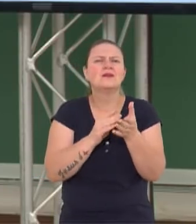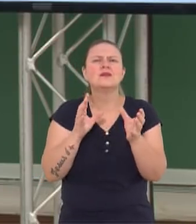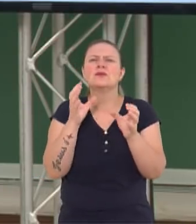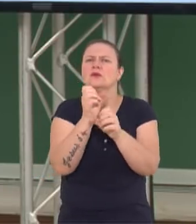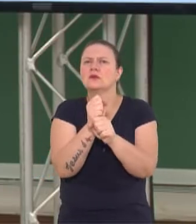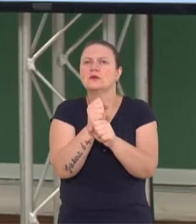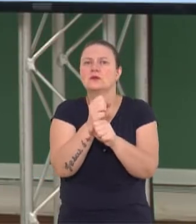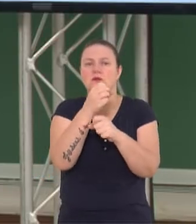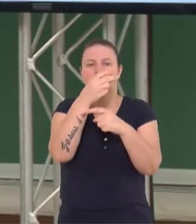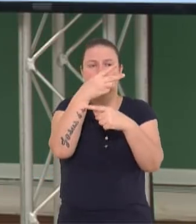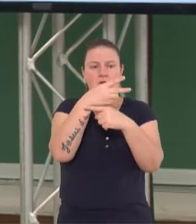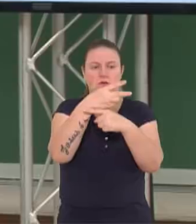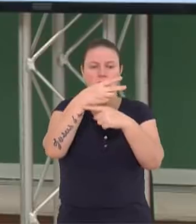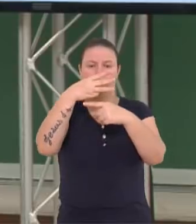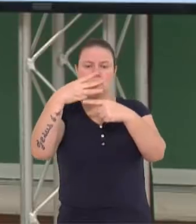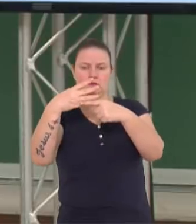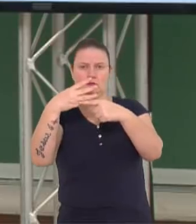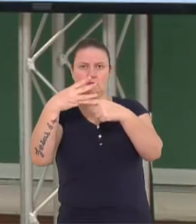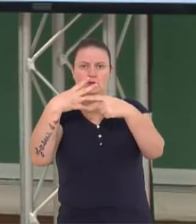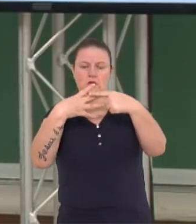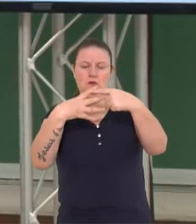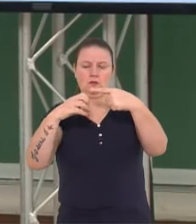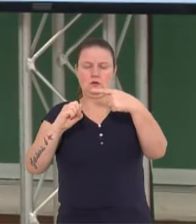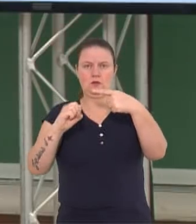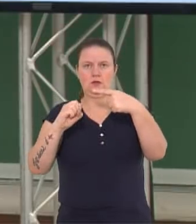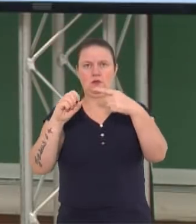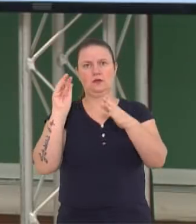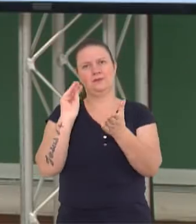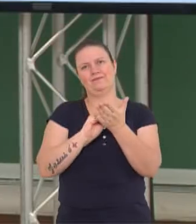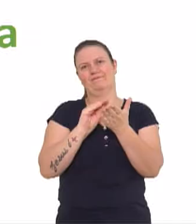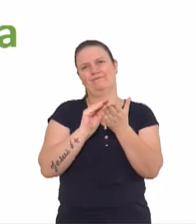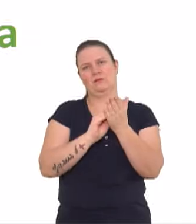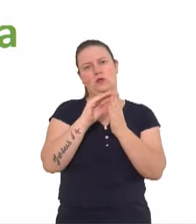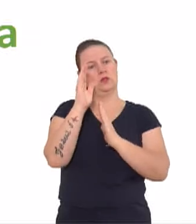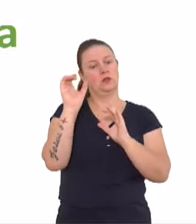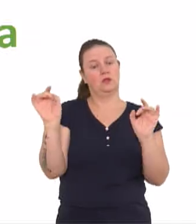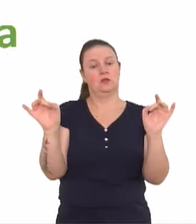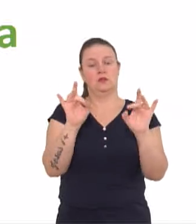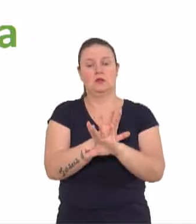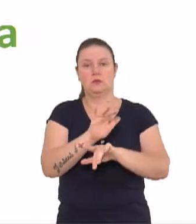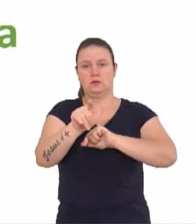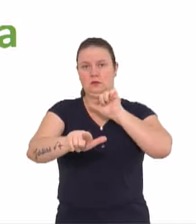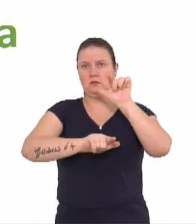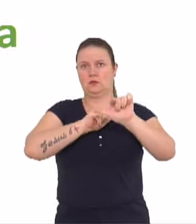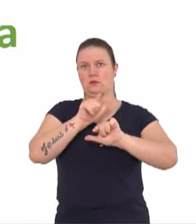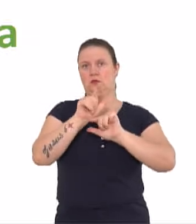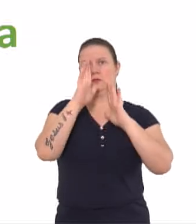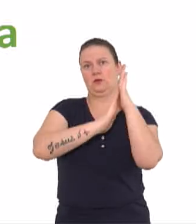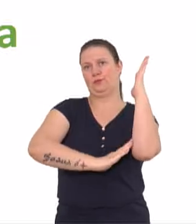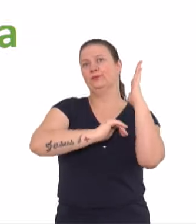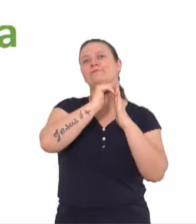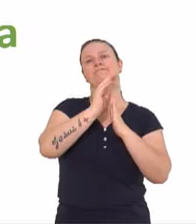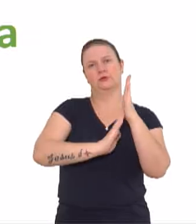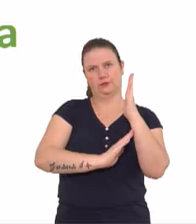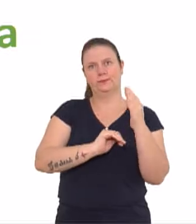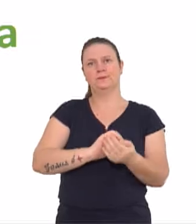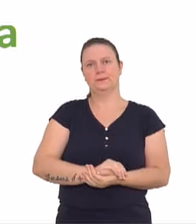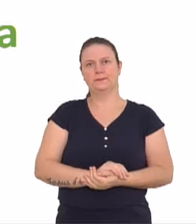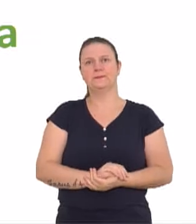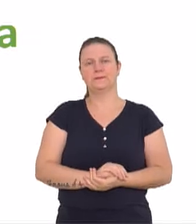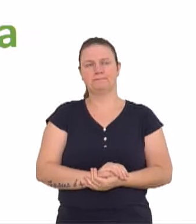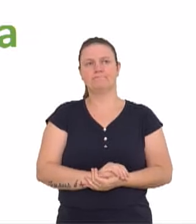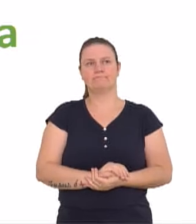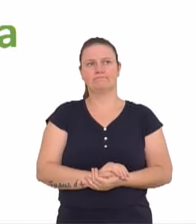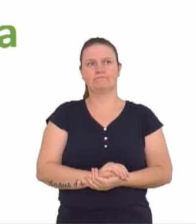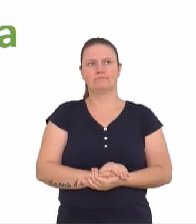23 40avos da parede para ser pintadas. Falta 23 40avos para que Arnaldo